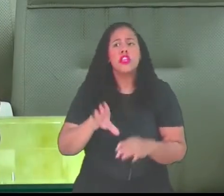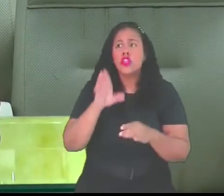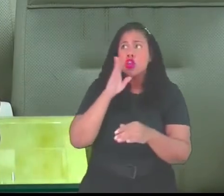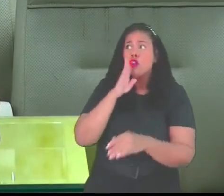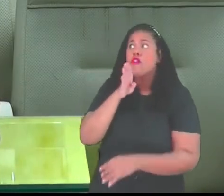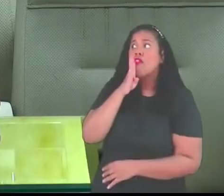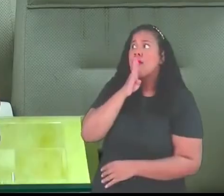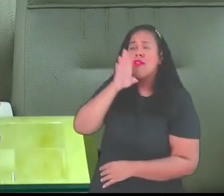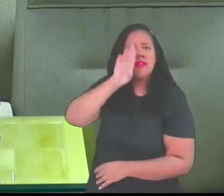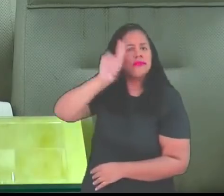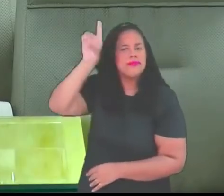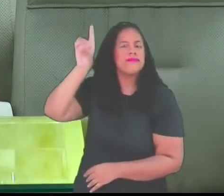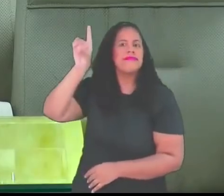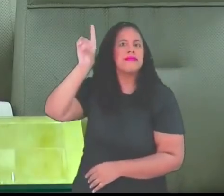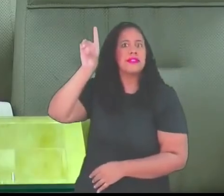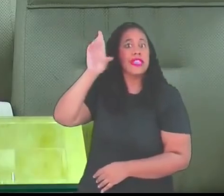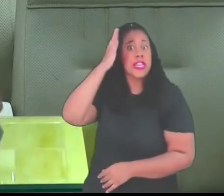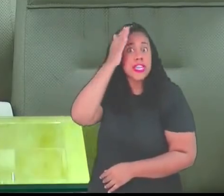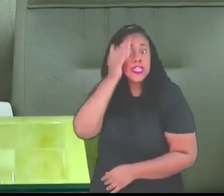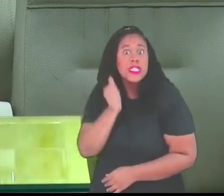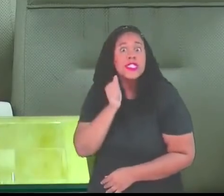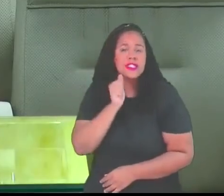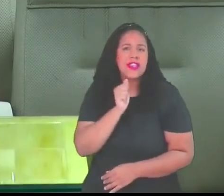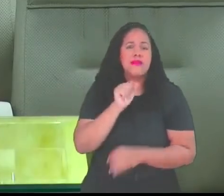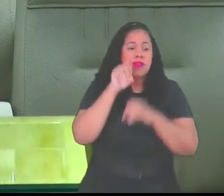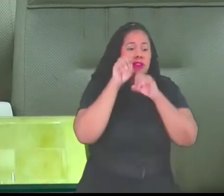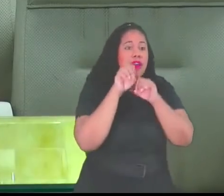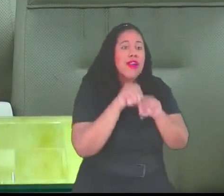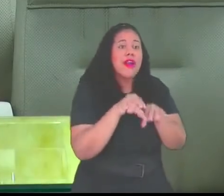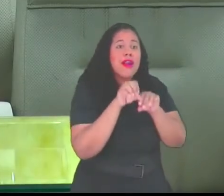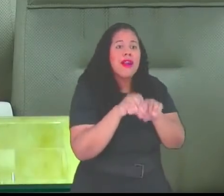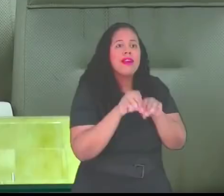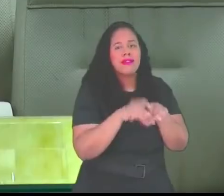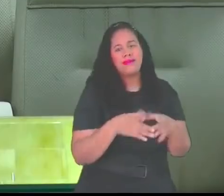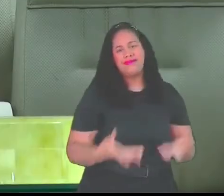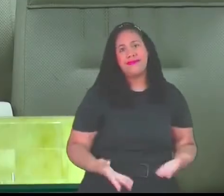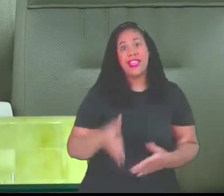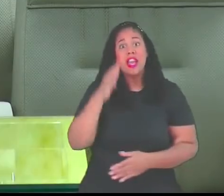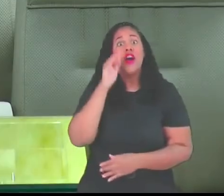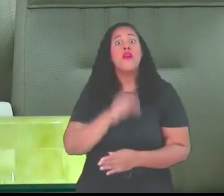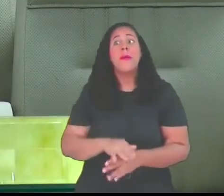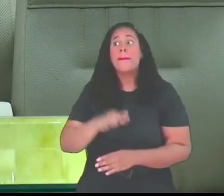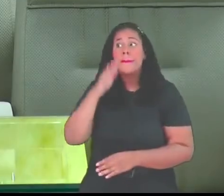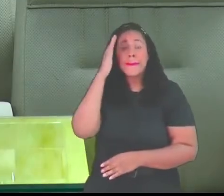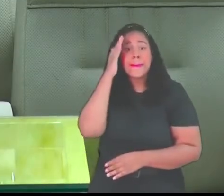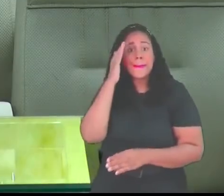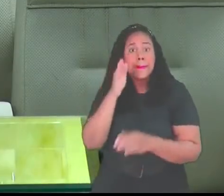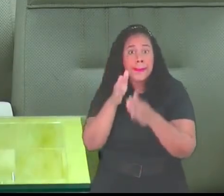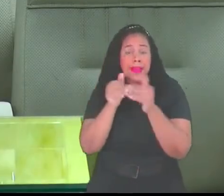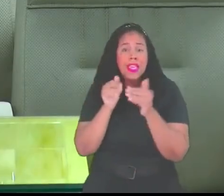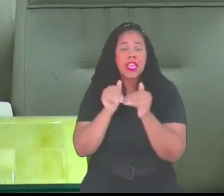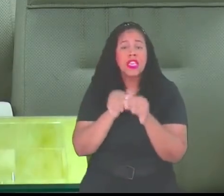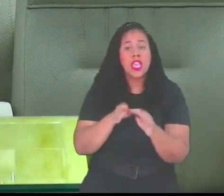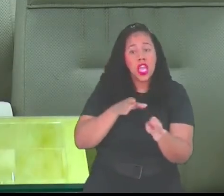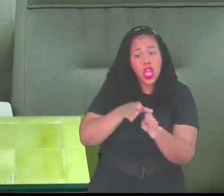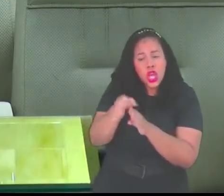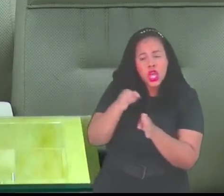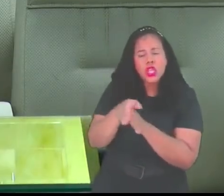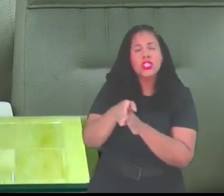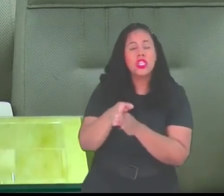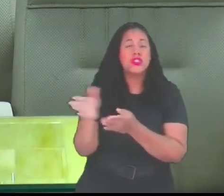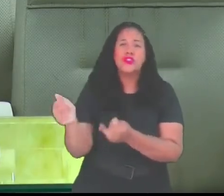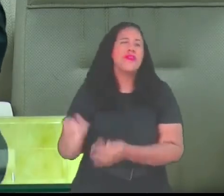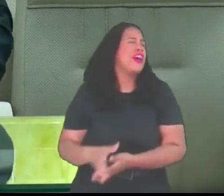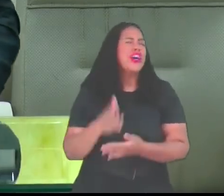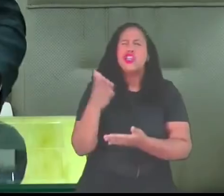Deus. Quem sabe aconselhar. Ele vai pedir experiência com jovens. Jovem é